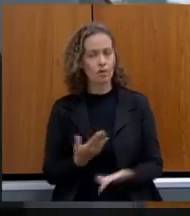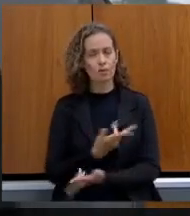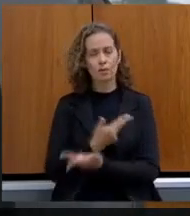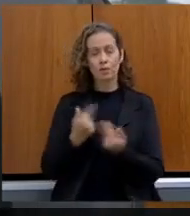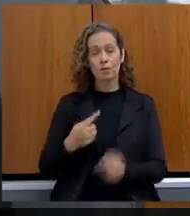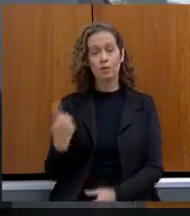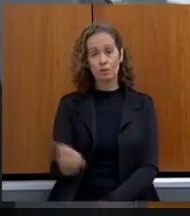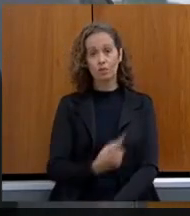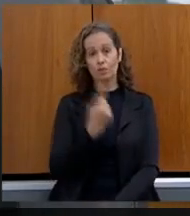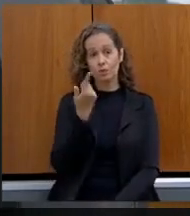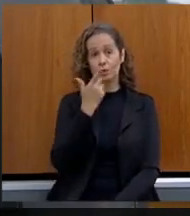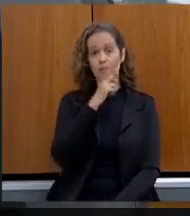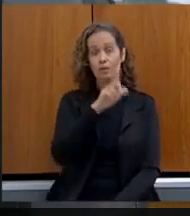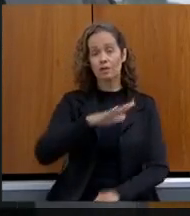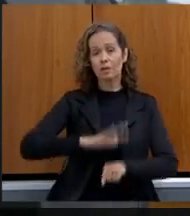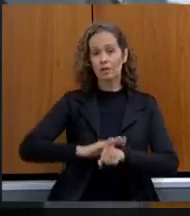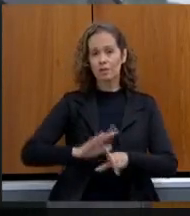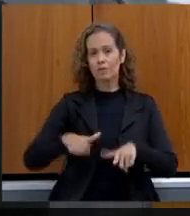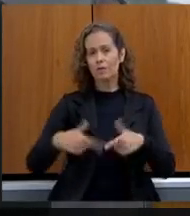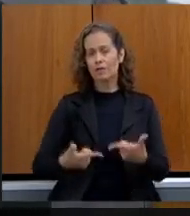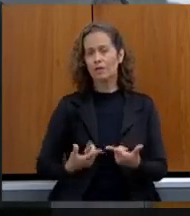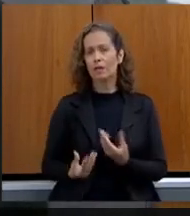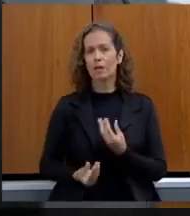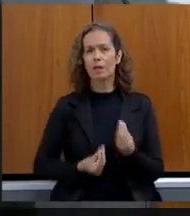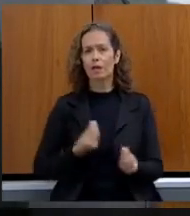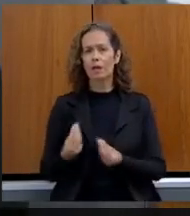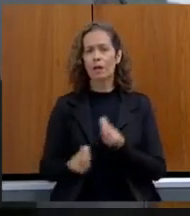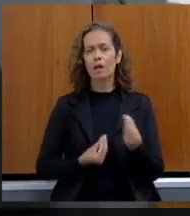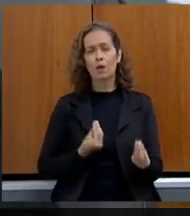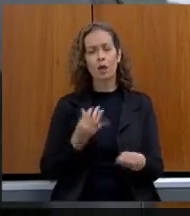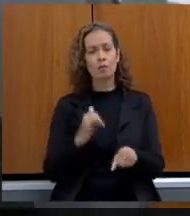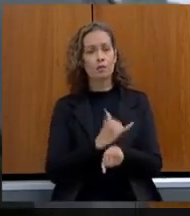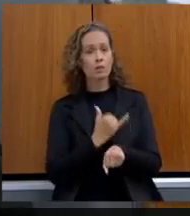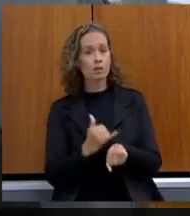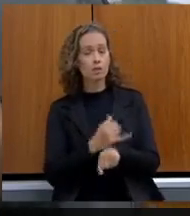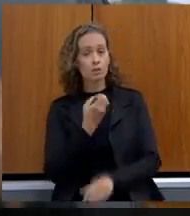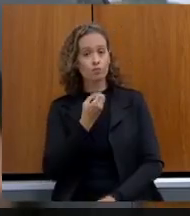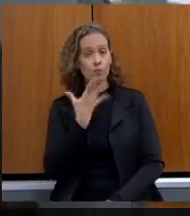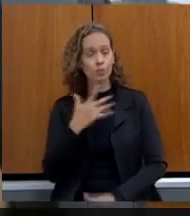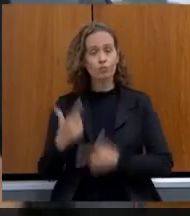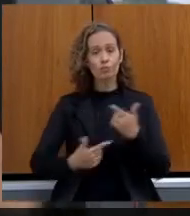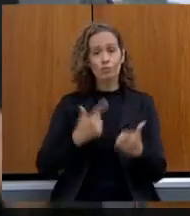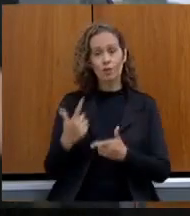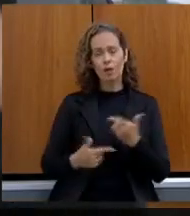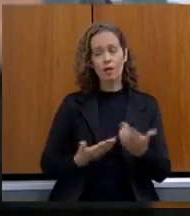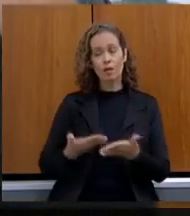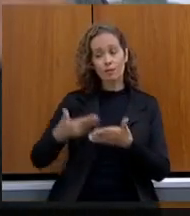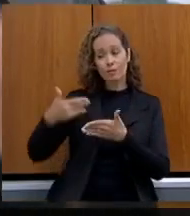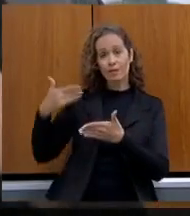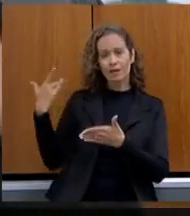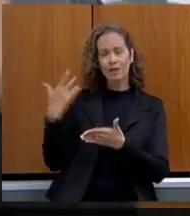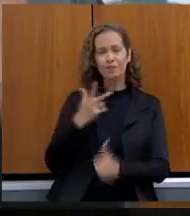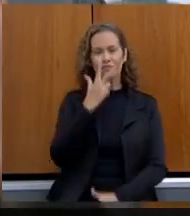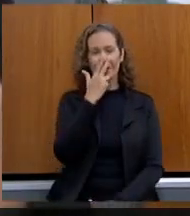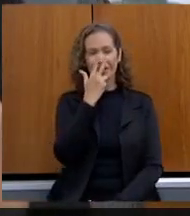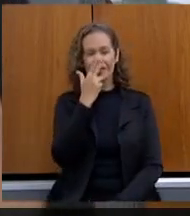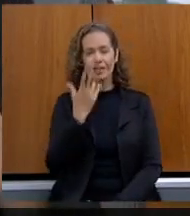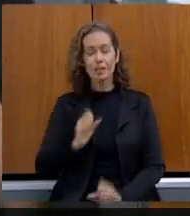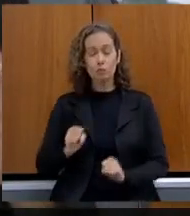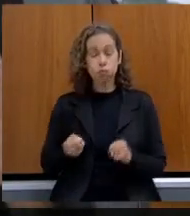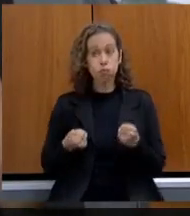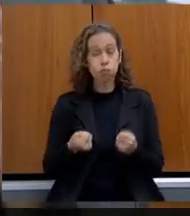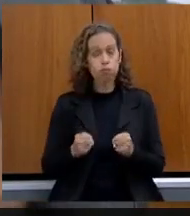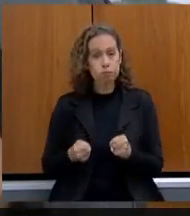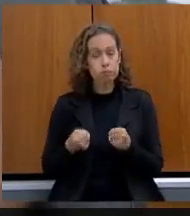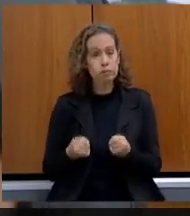que nos dá muita alegria é uma boa articulação de trabalhos que anteriormente par e não estavam fazendo muito esforço